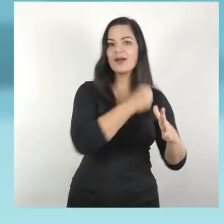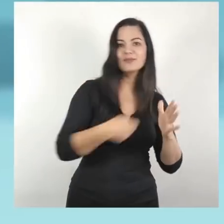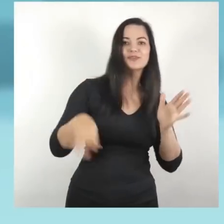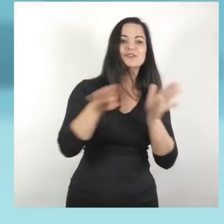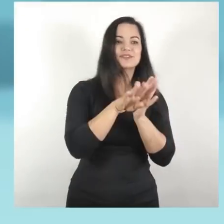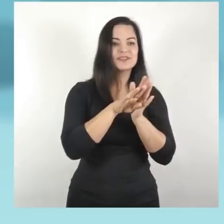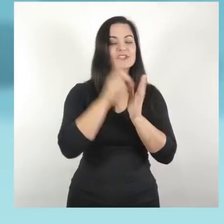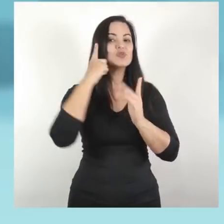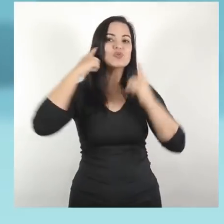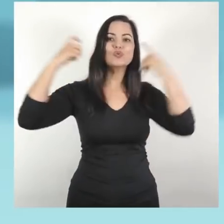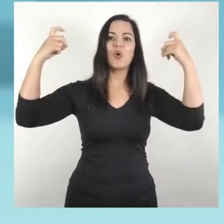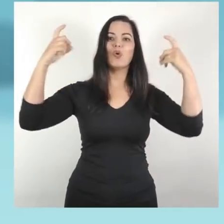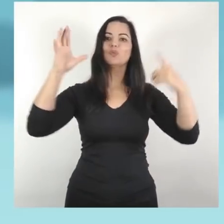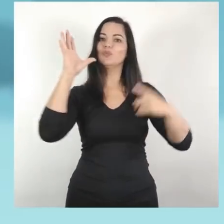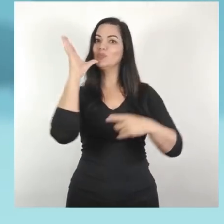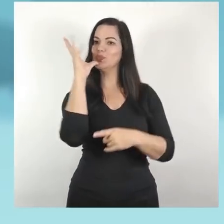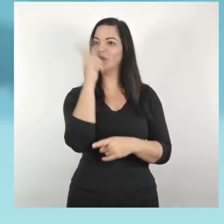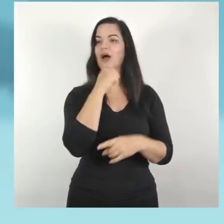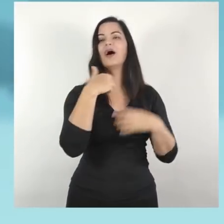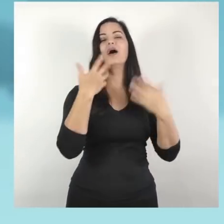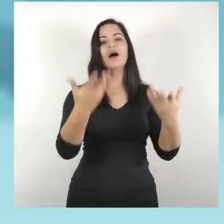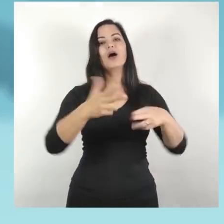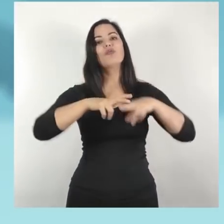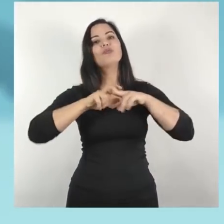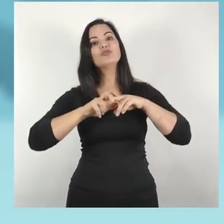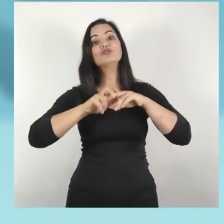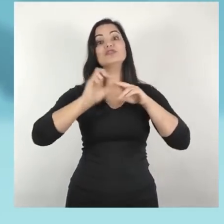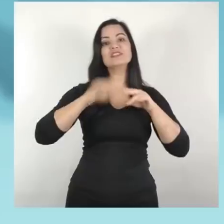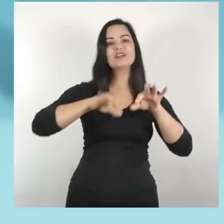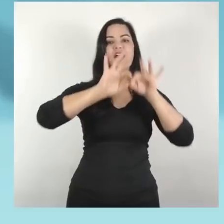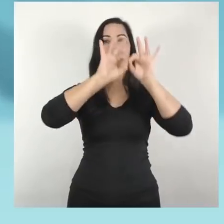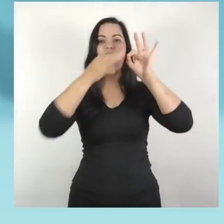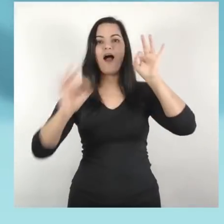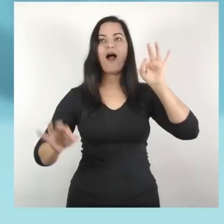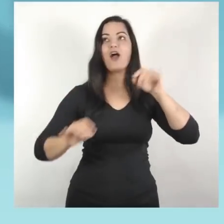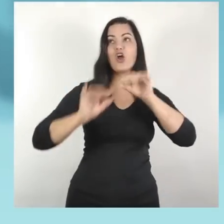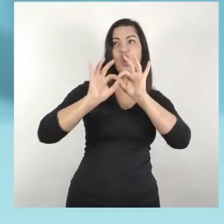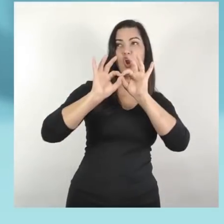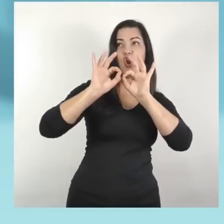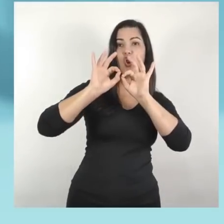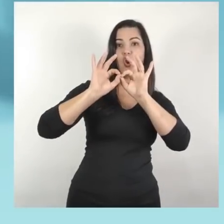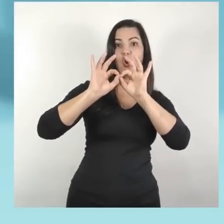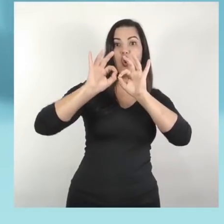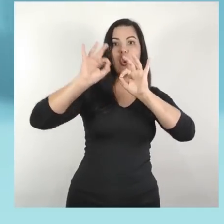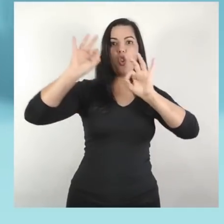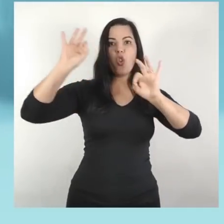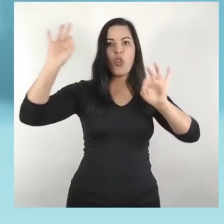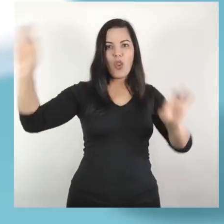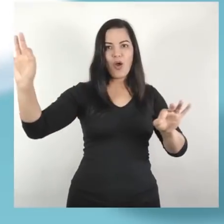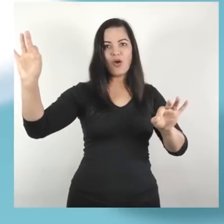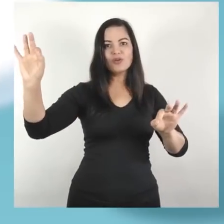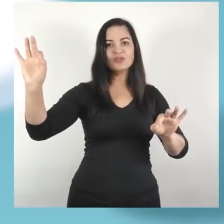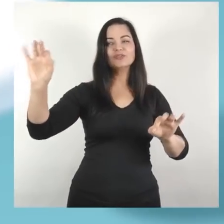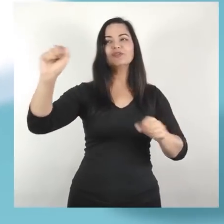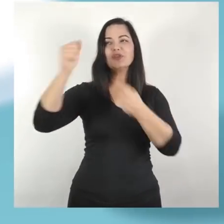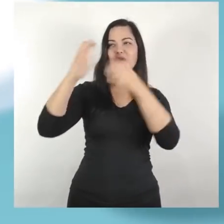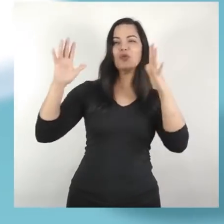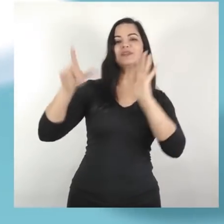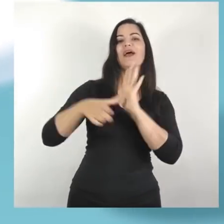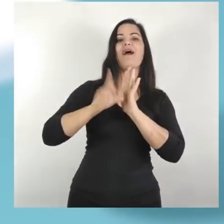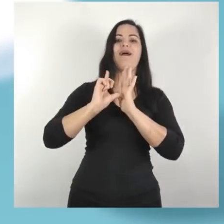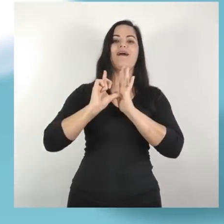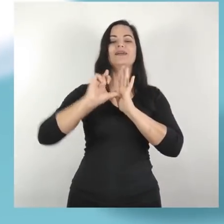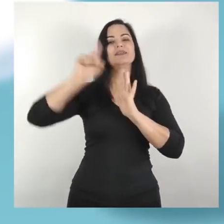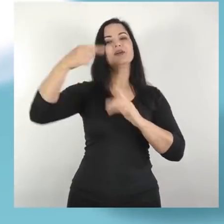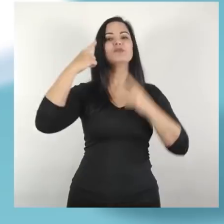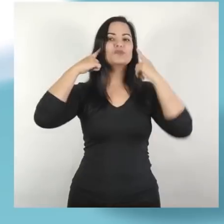que o som. E é por isso que quando o raio cai longe, a gente vê o relâmpago antes de ouvir o trovão. É tão legal